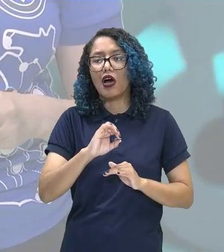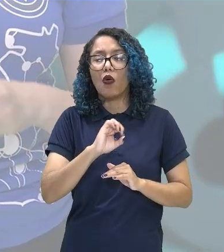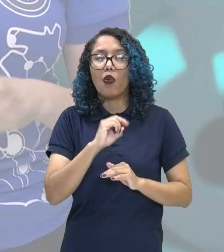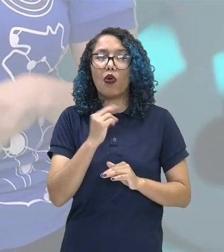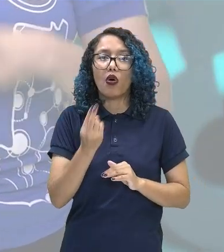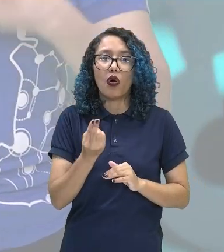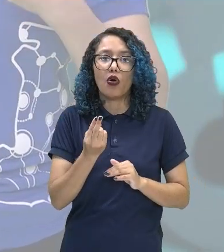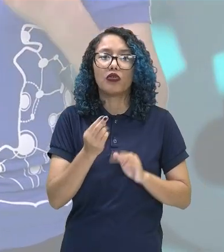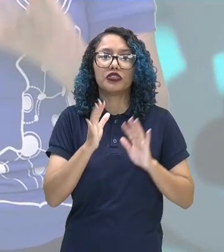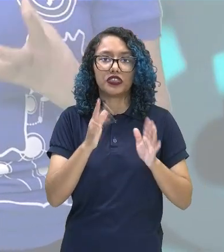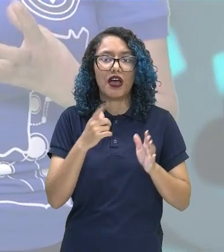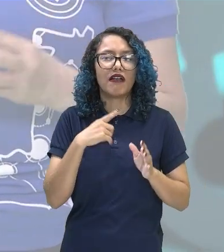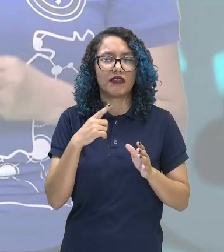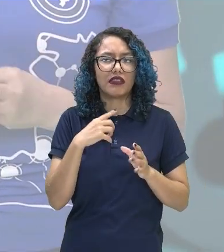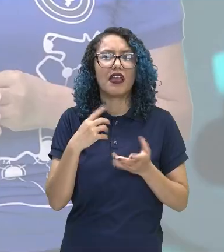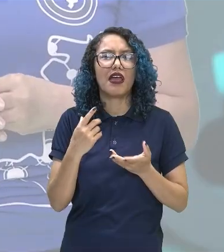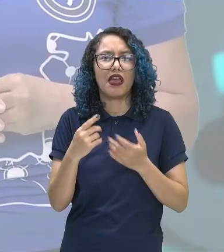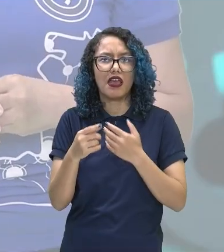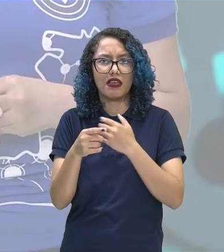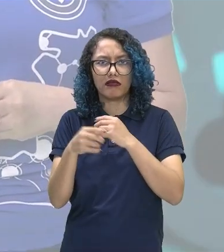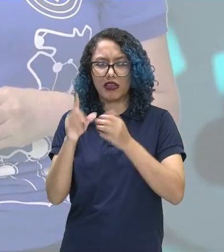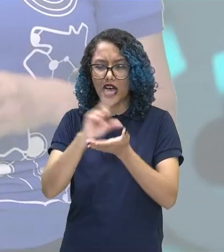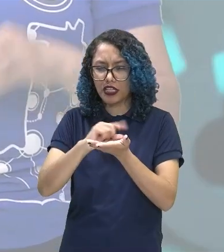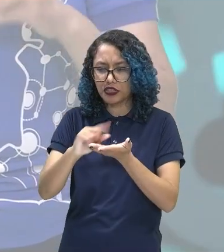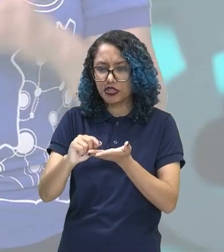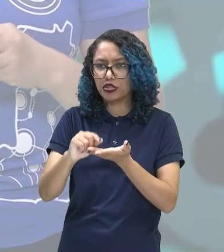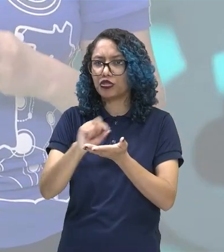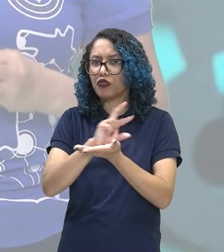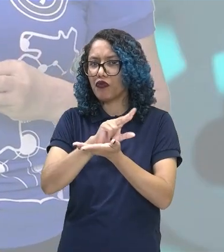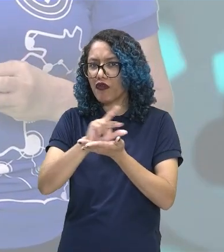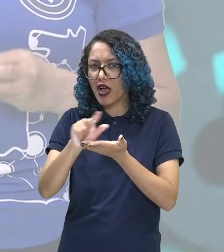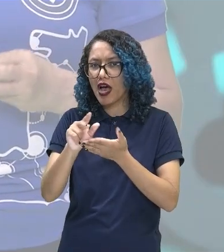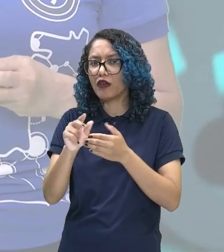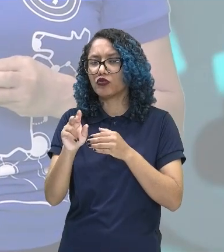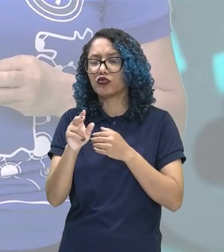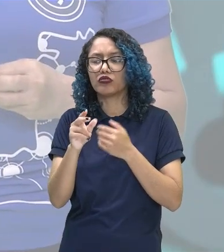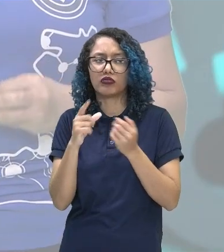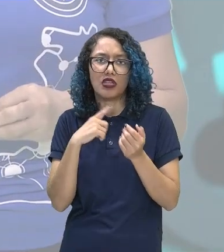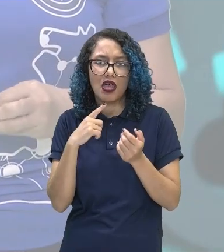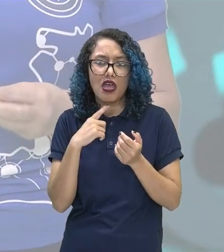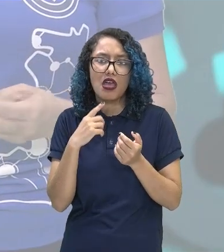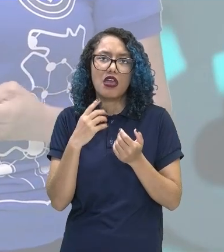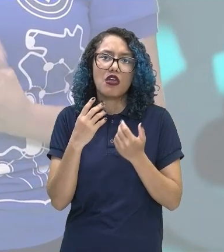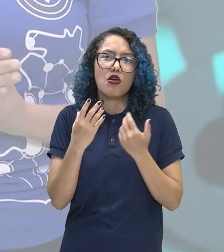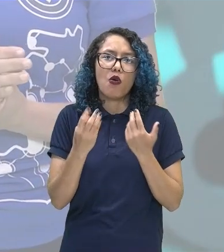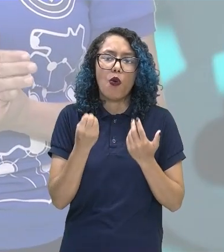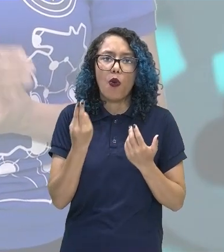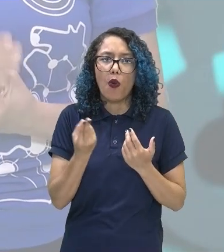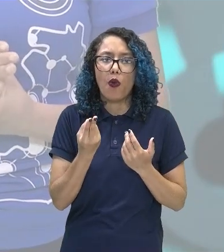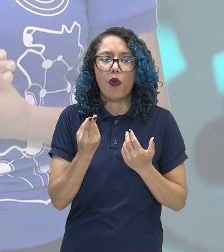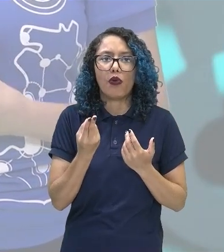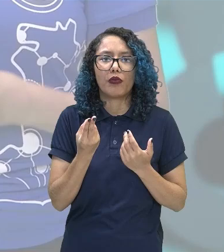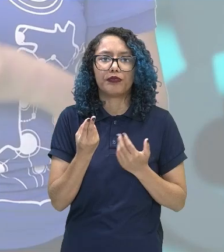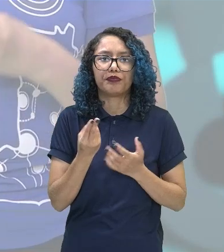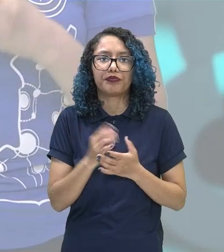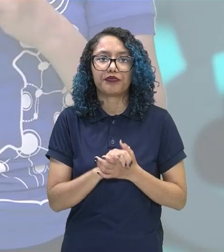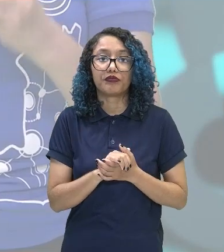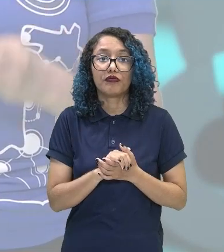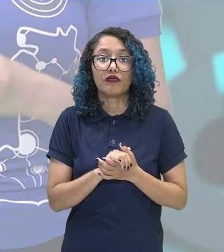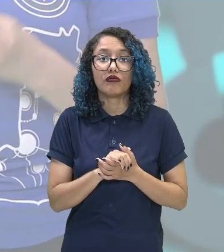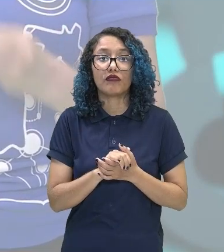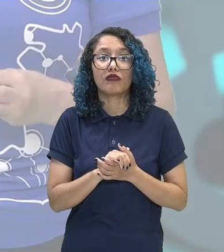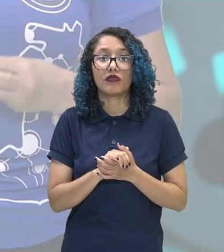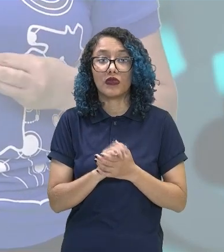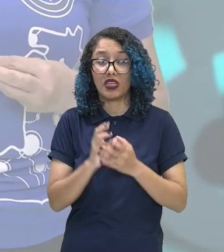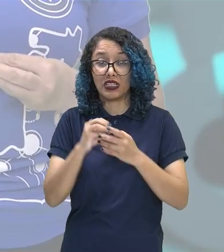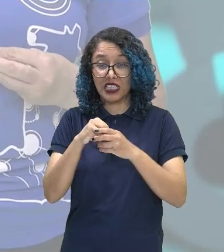citada em alguns artigos, né? Ele tem, né, certo respeito